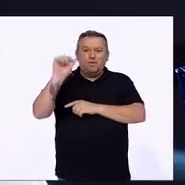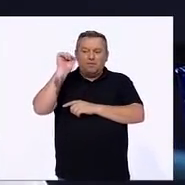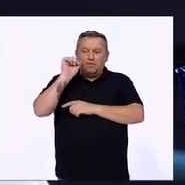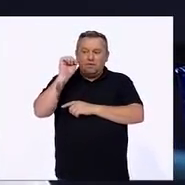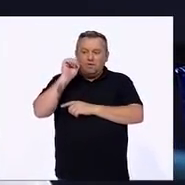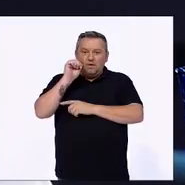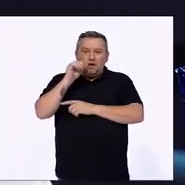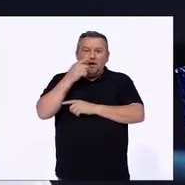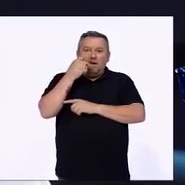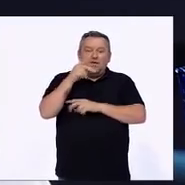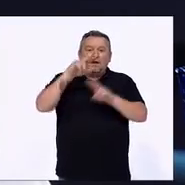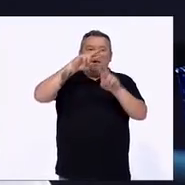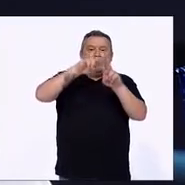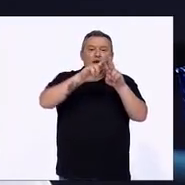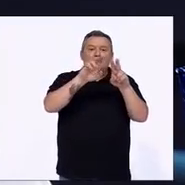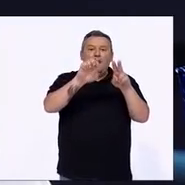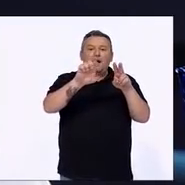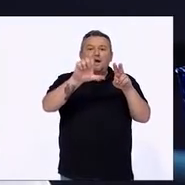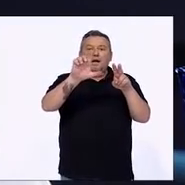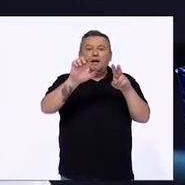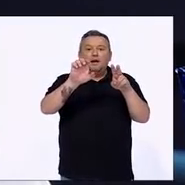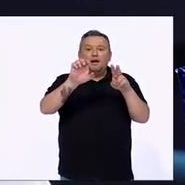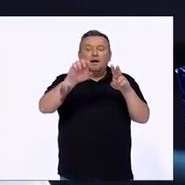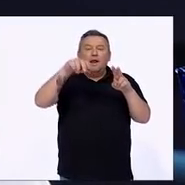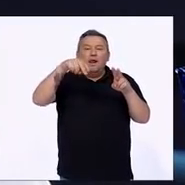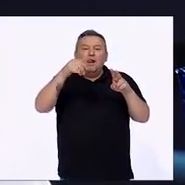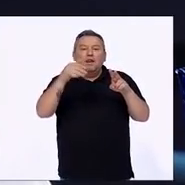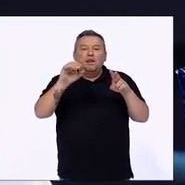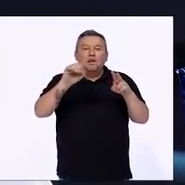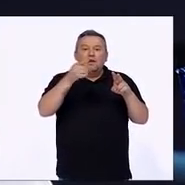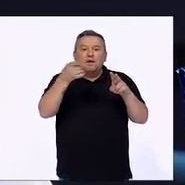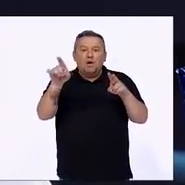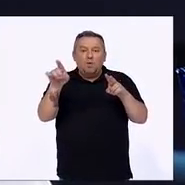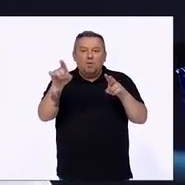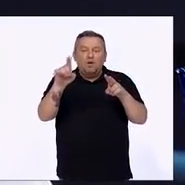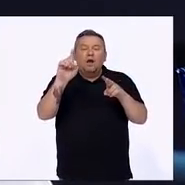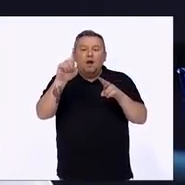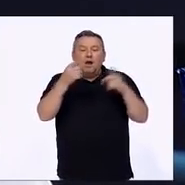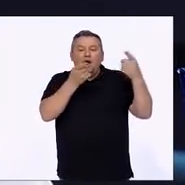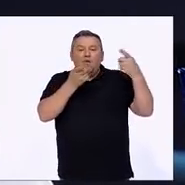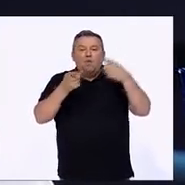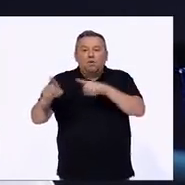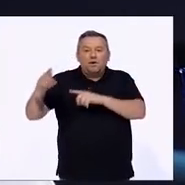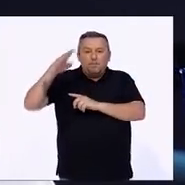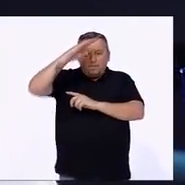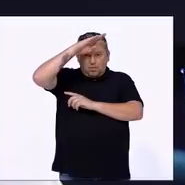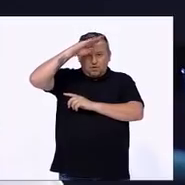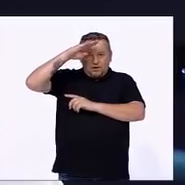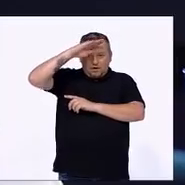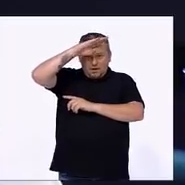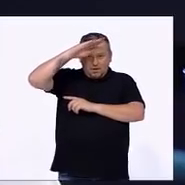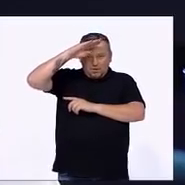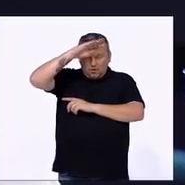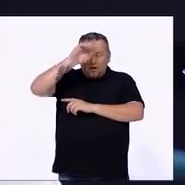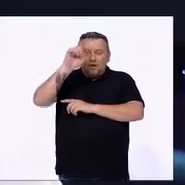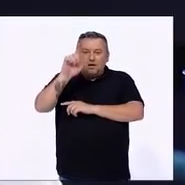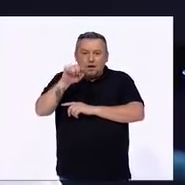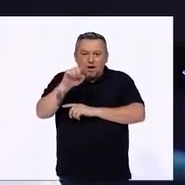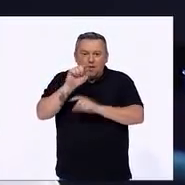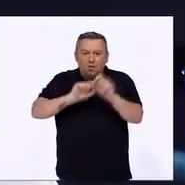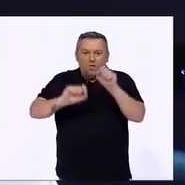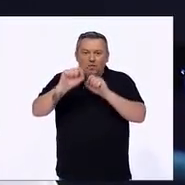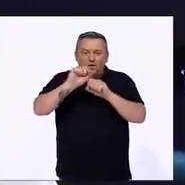Ele Não, contra o candidato Jair Bolsonaro, do PSL, que é provavelmente